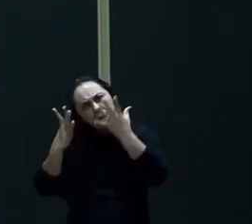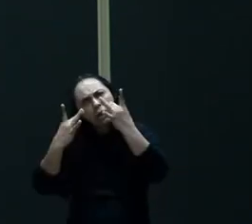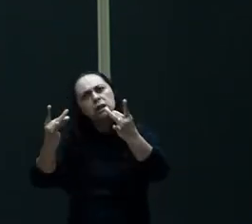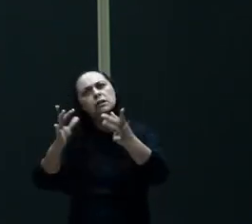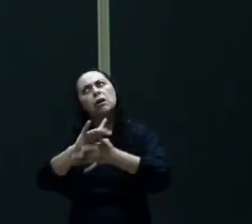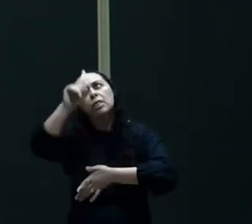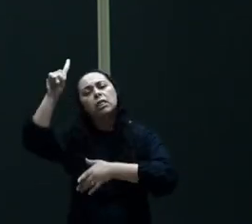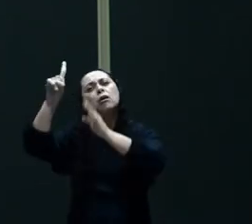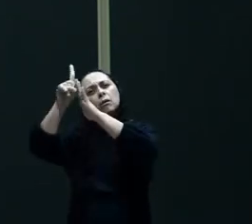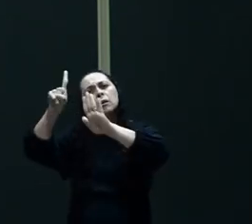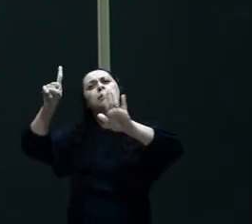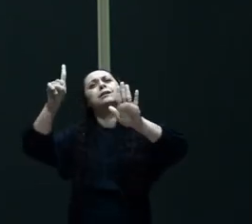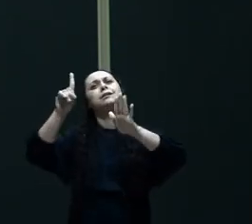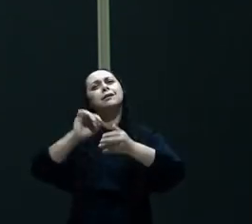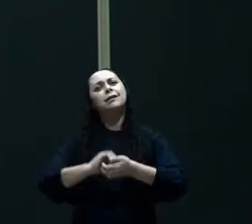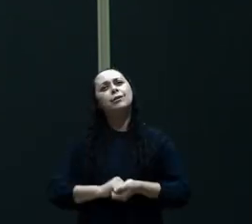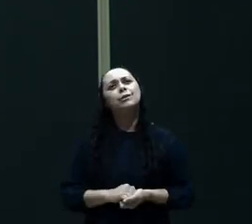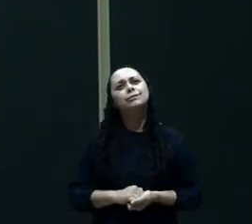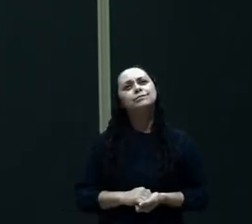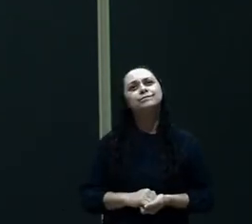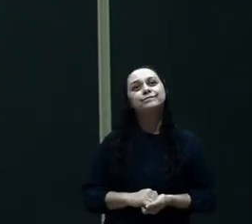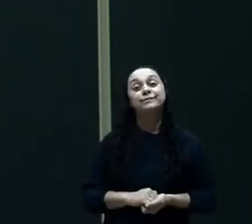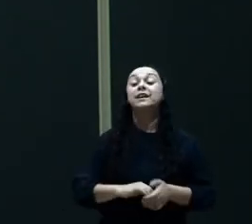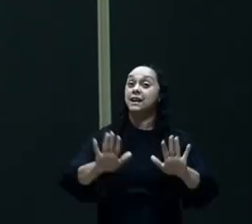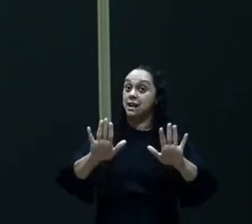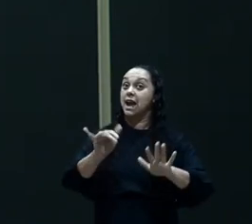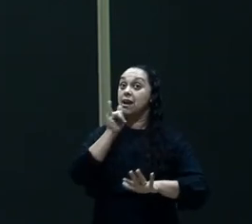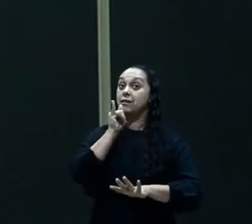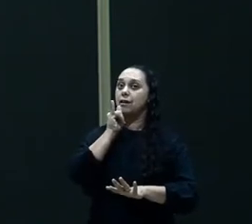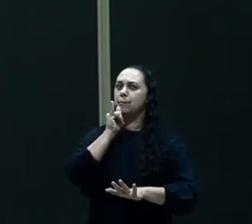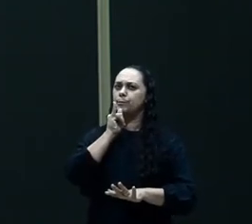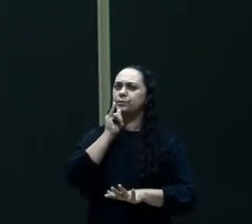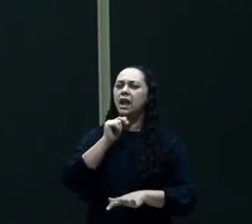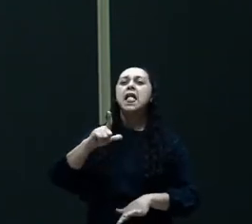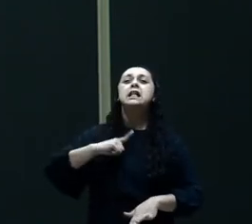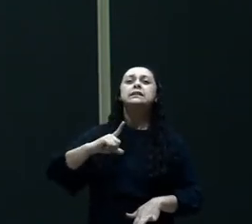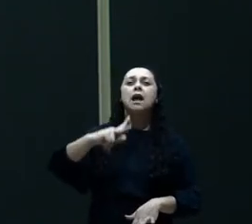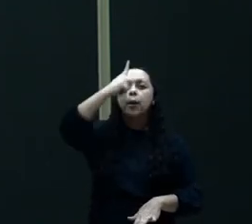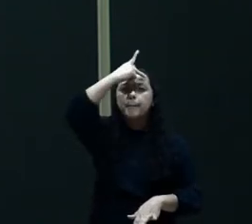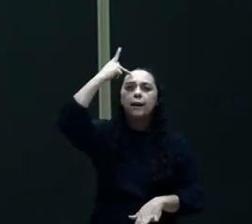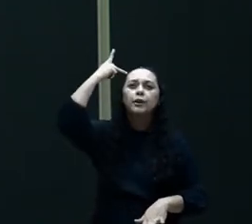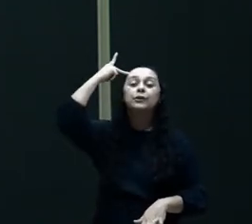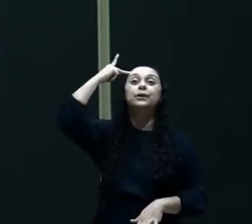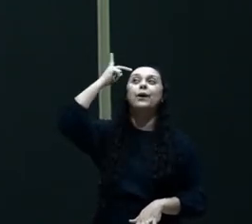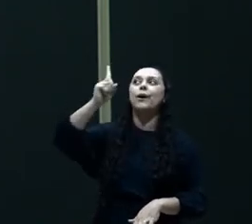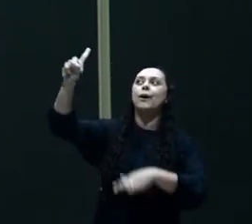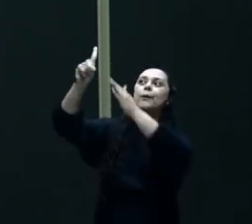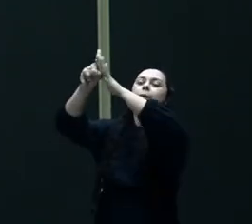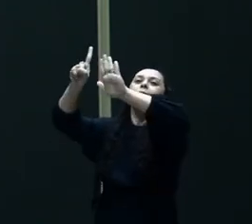já vi tanta gente correr de pregar de cantar de pastorear de